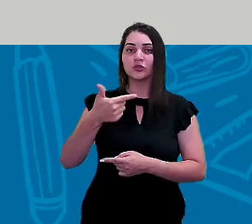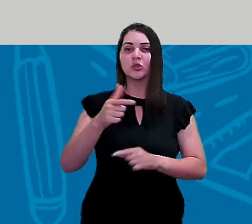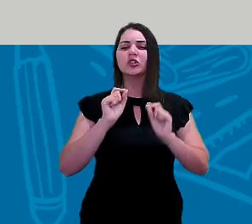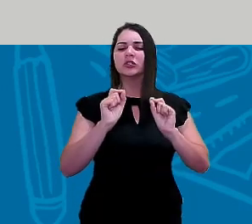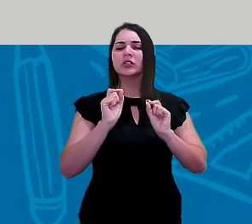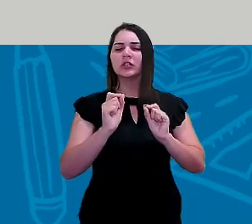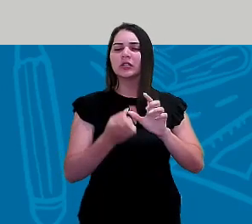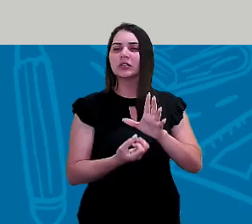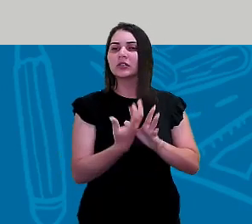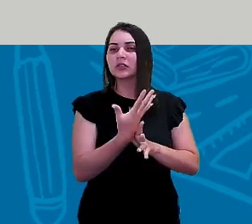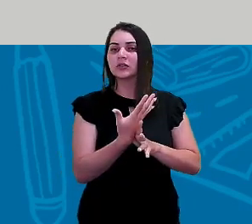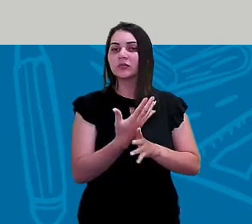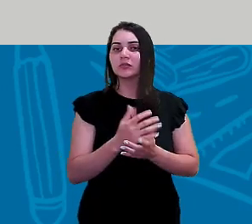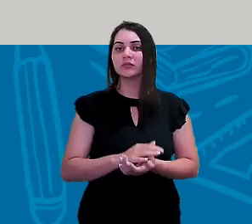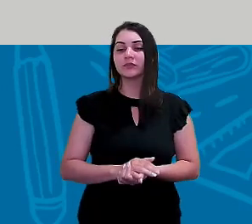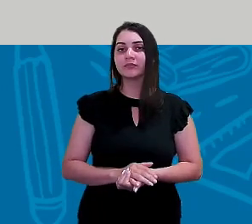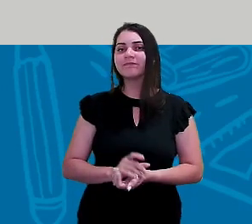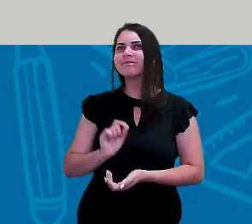eles?